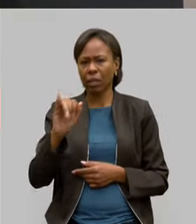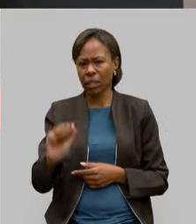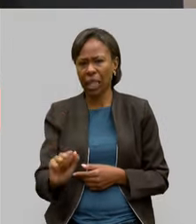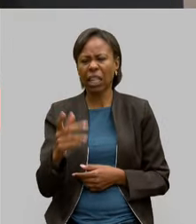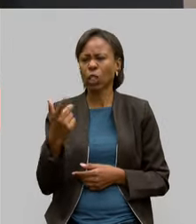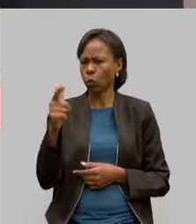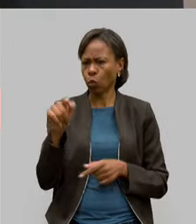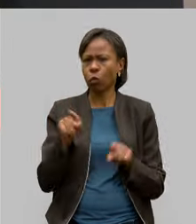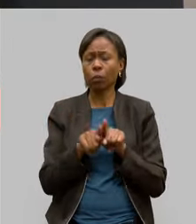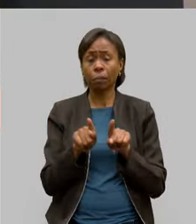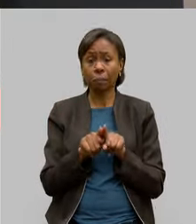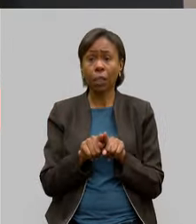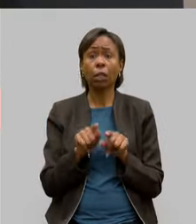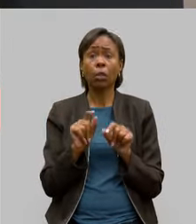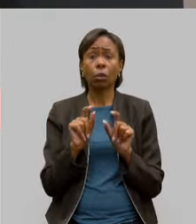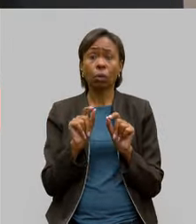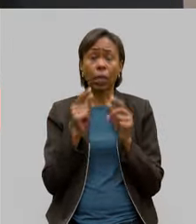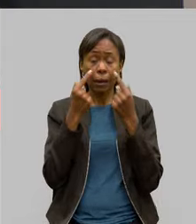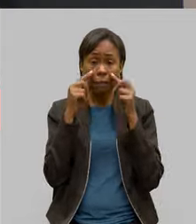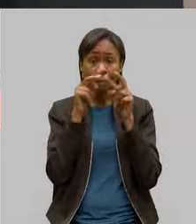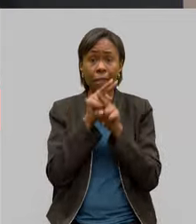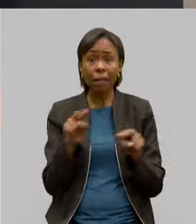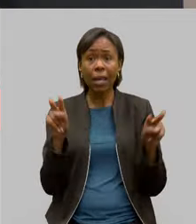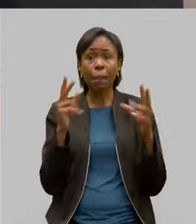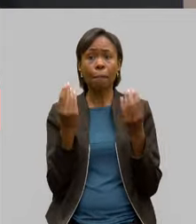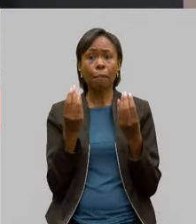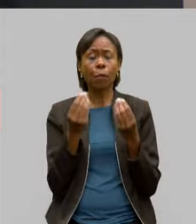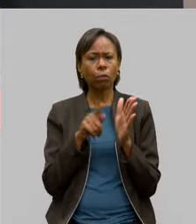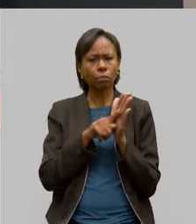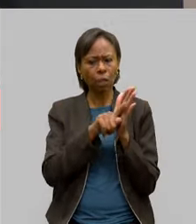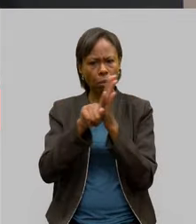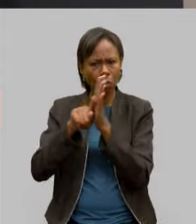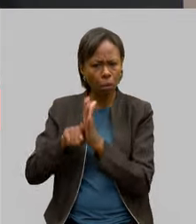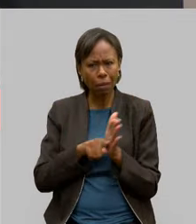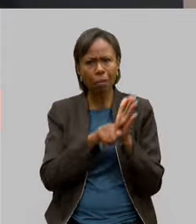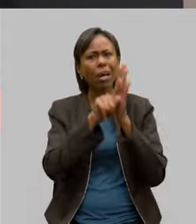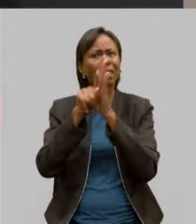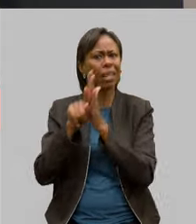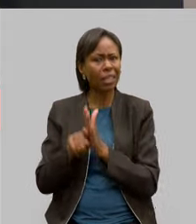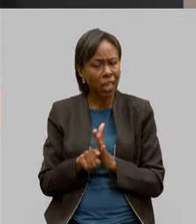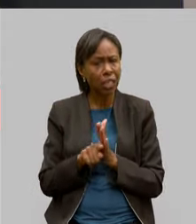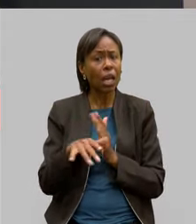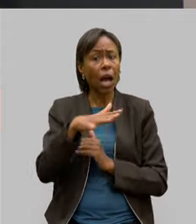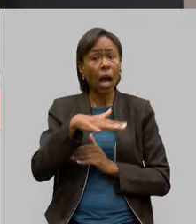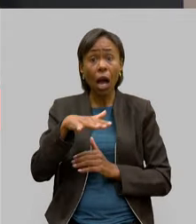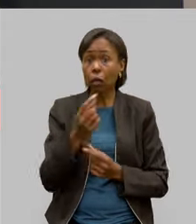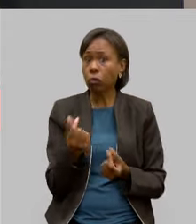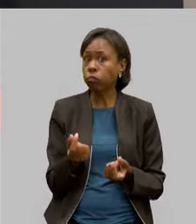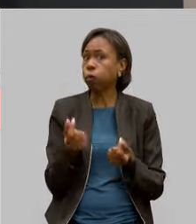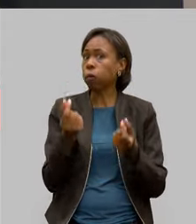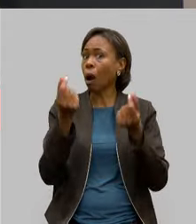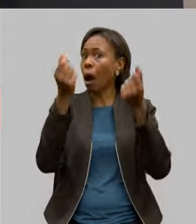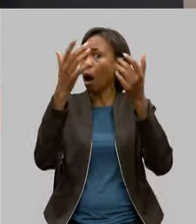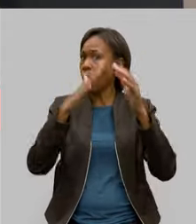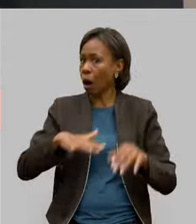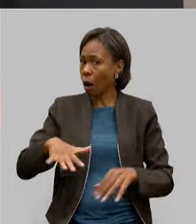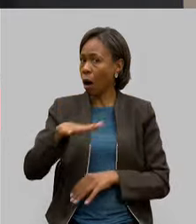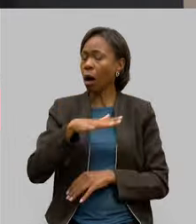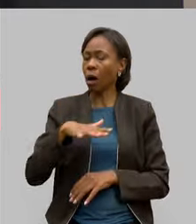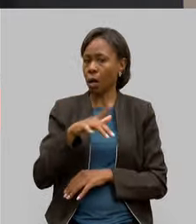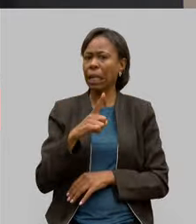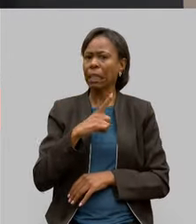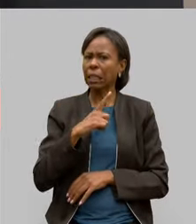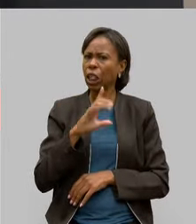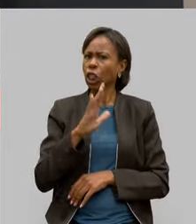e vê esse tanto de pesquisa que está sendo feito né Nós estamos falando aí de um mercado bilionário que nós já temos inovação